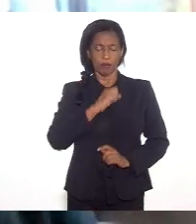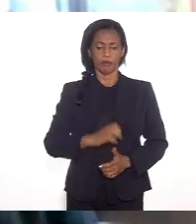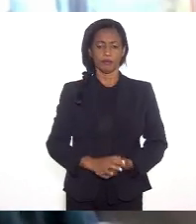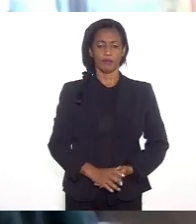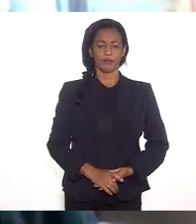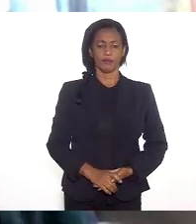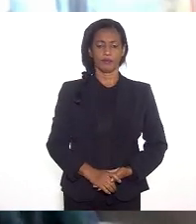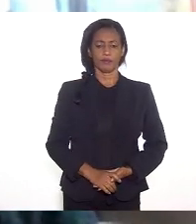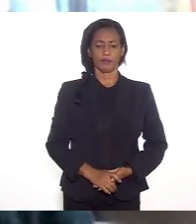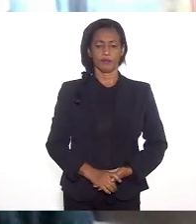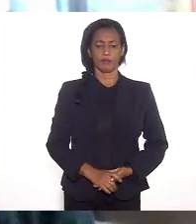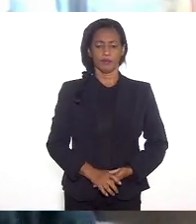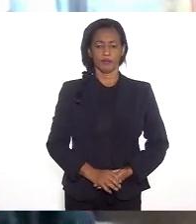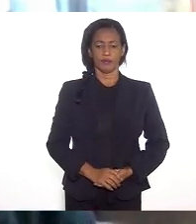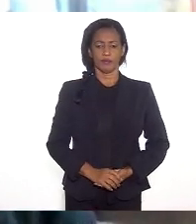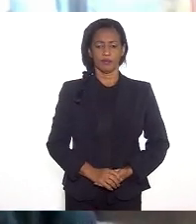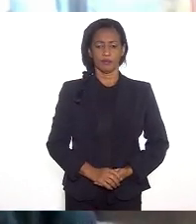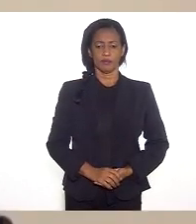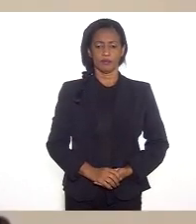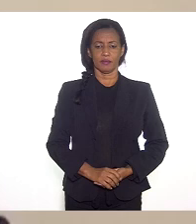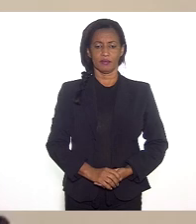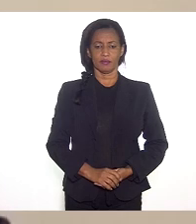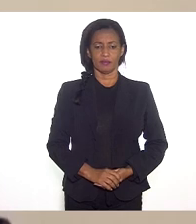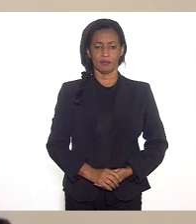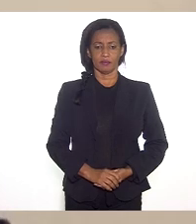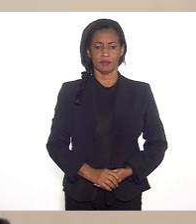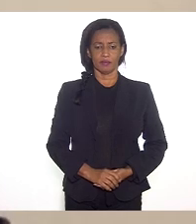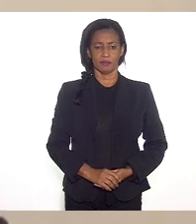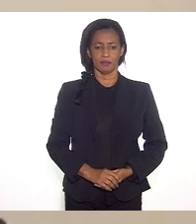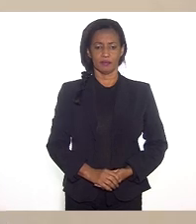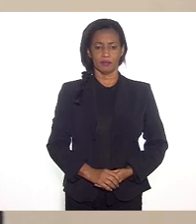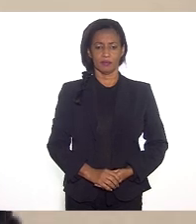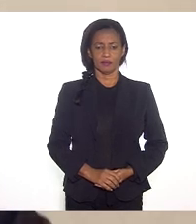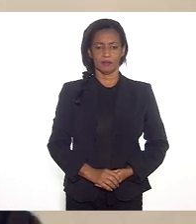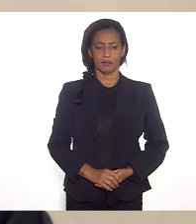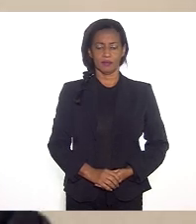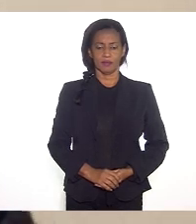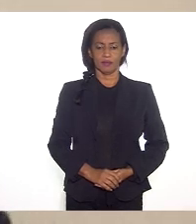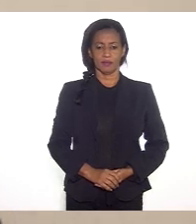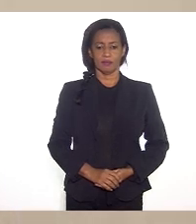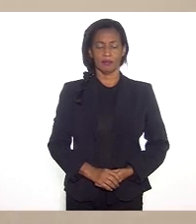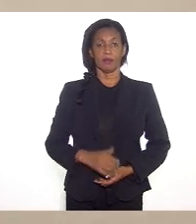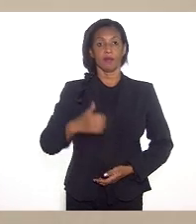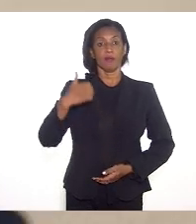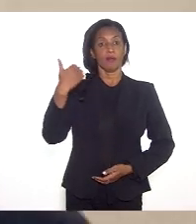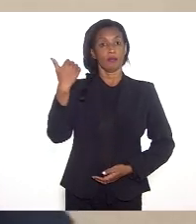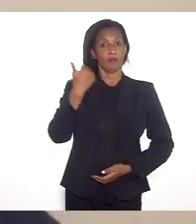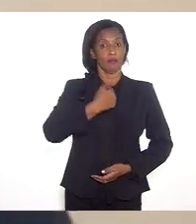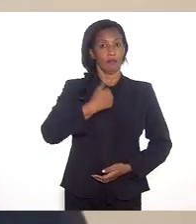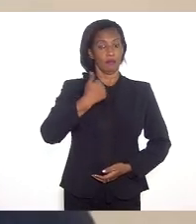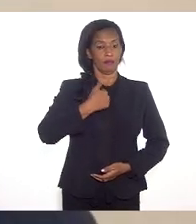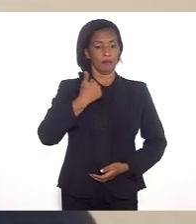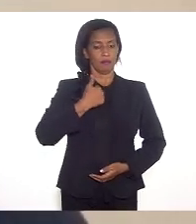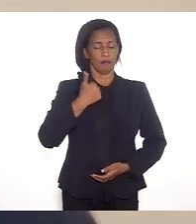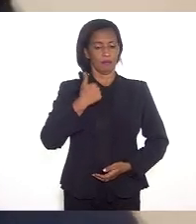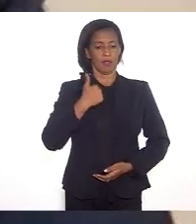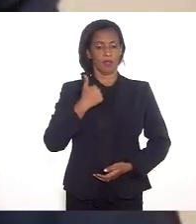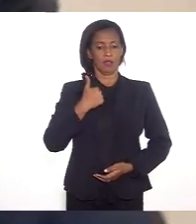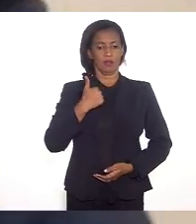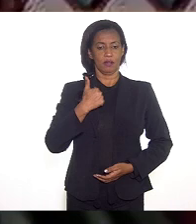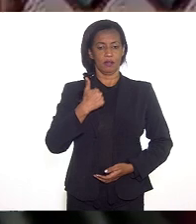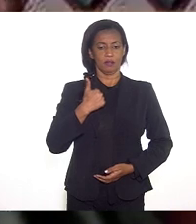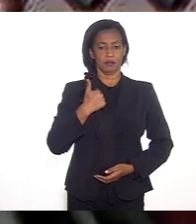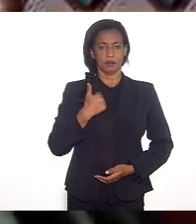Ok. Um, dois, três, quatro, cinco, seis. Temos quatro. O primeiro, nos termos do artigo 6º da... Bom